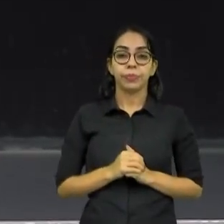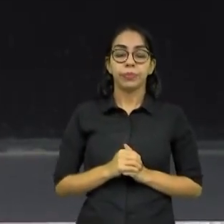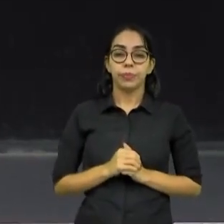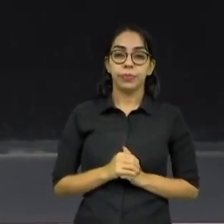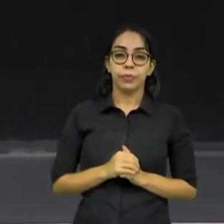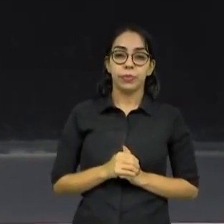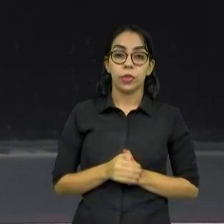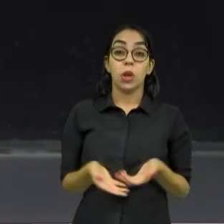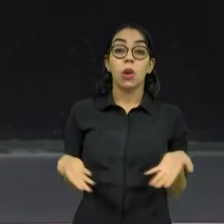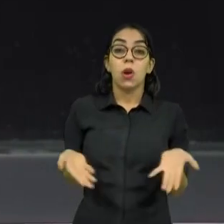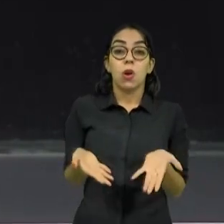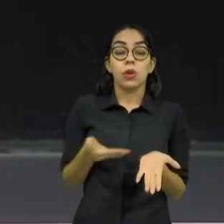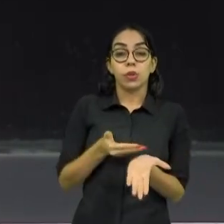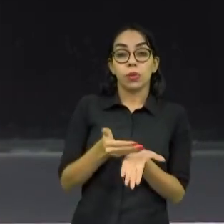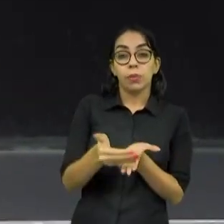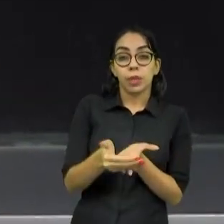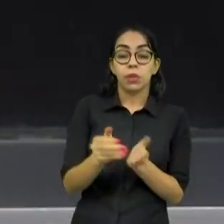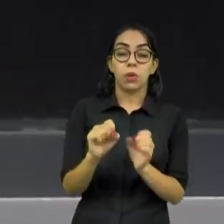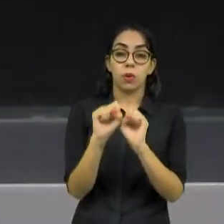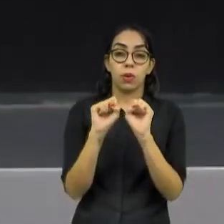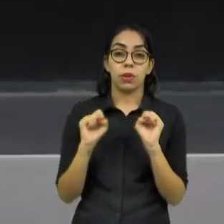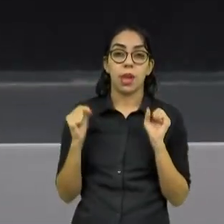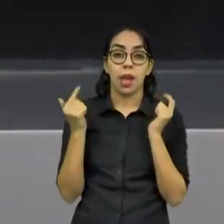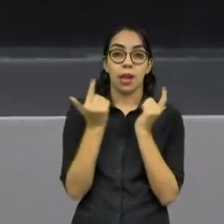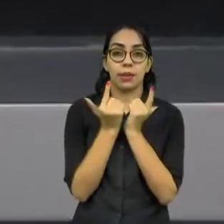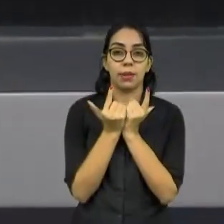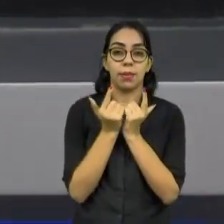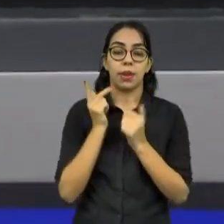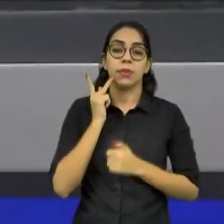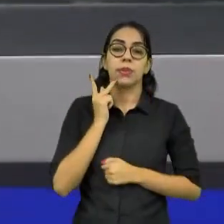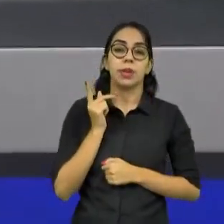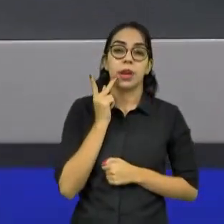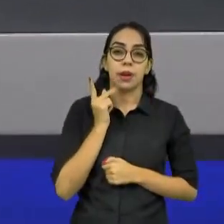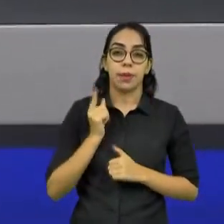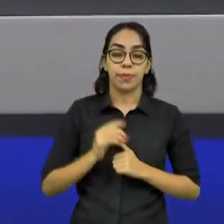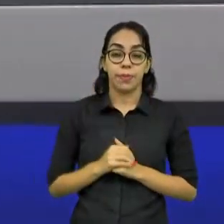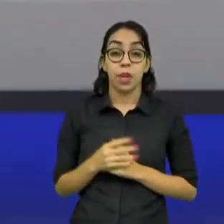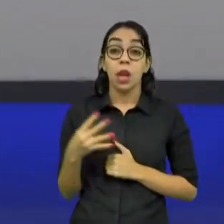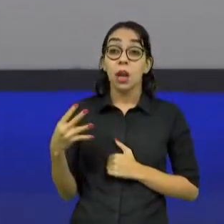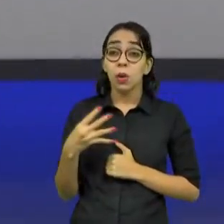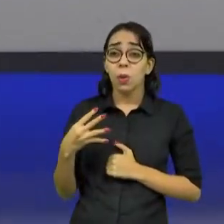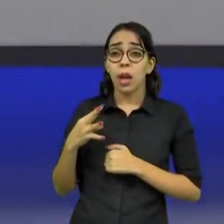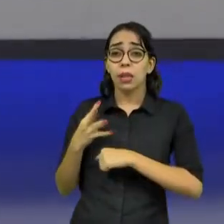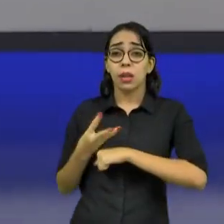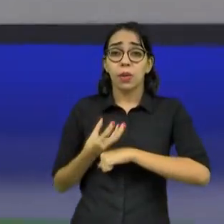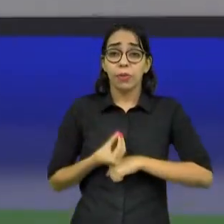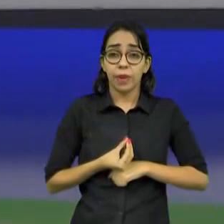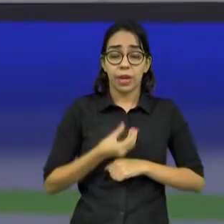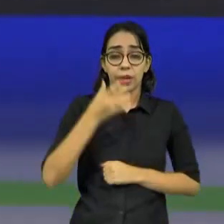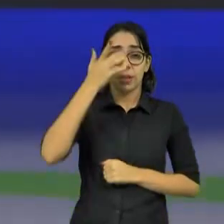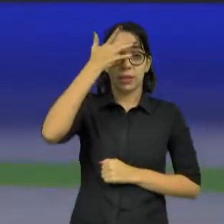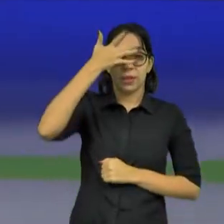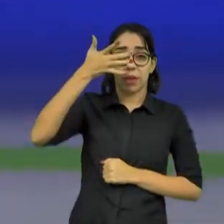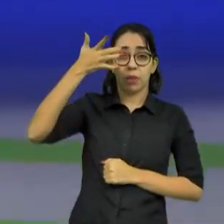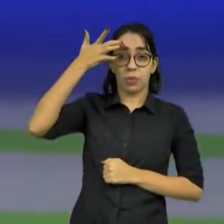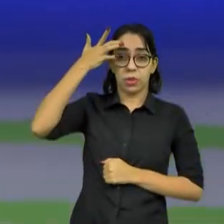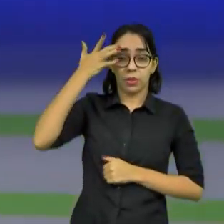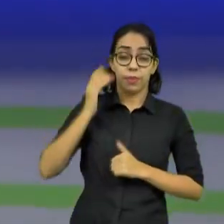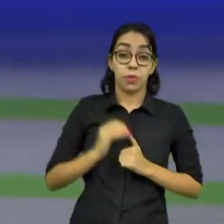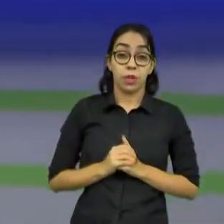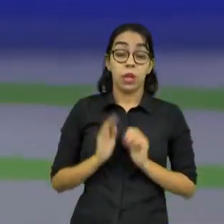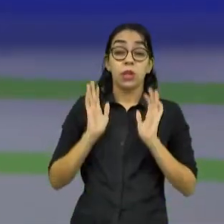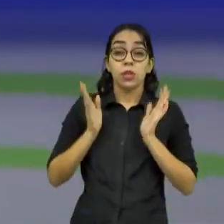Começou hoje na Assembleia Legislativa a 4ª Conferência Estadual de Saúde Mental. Em 2 dias de debate,